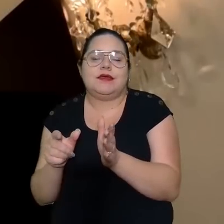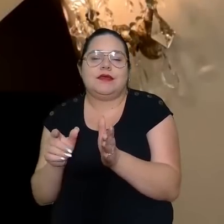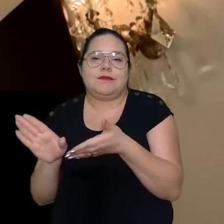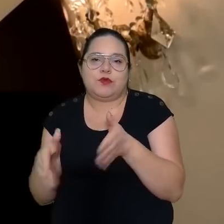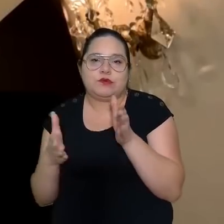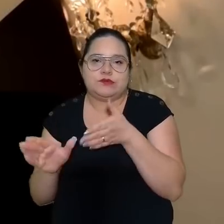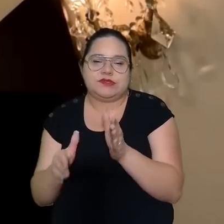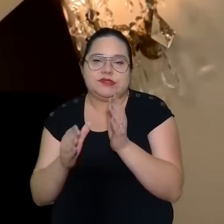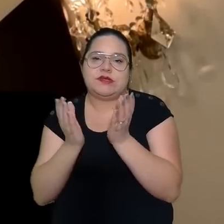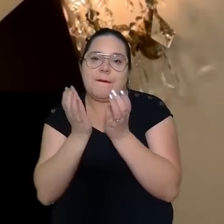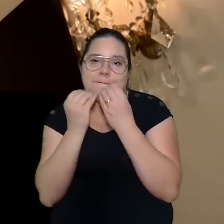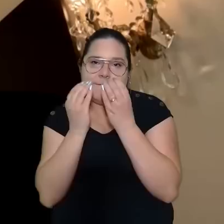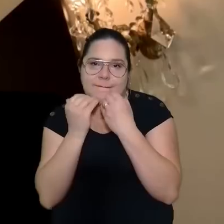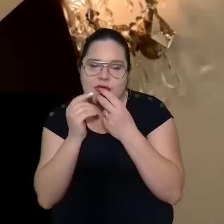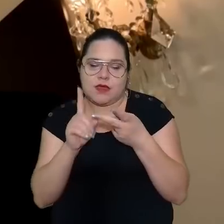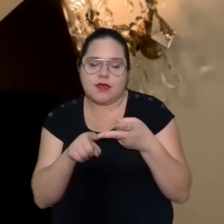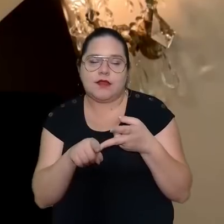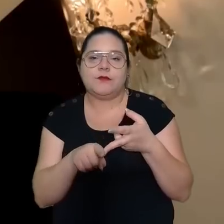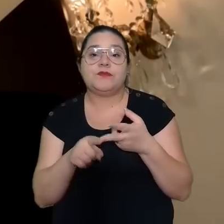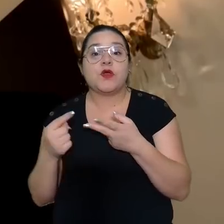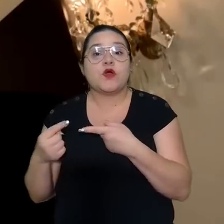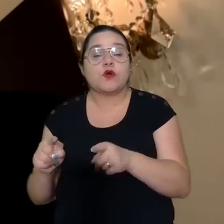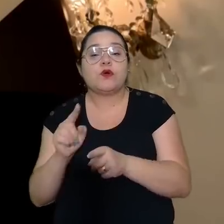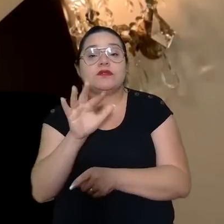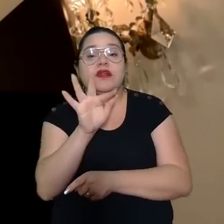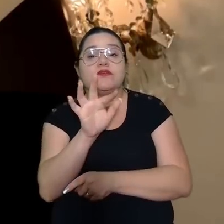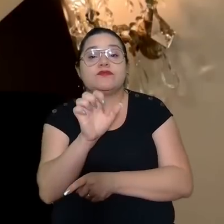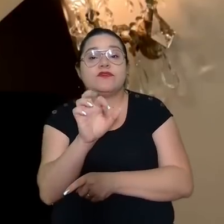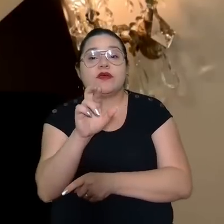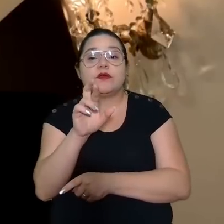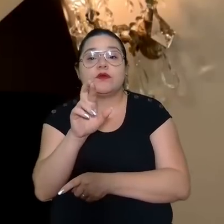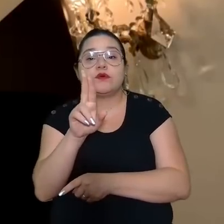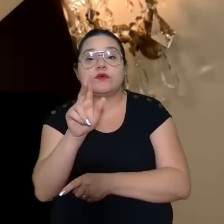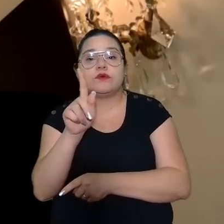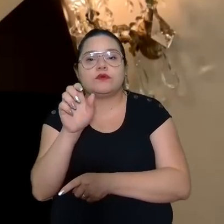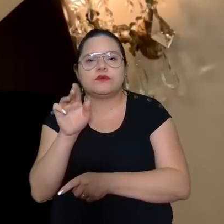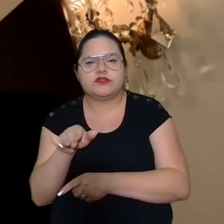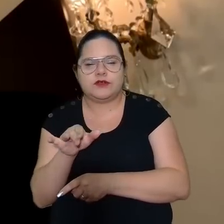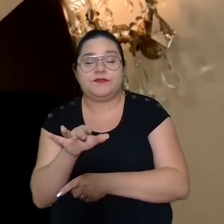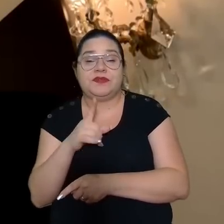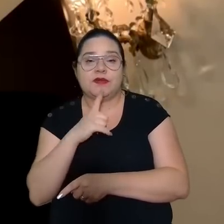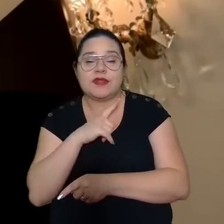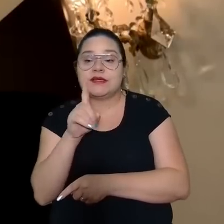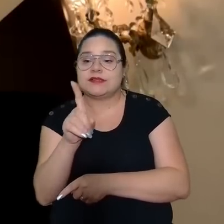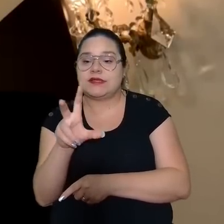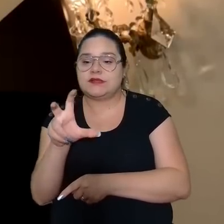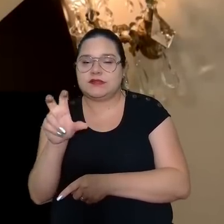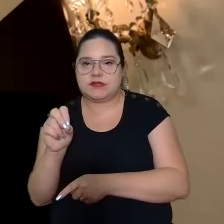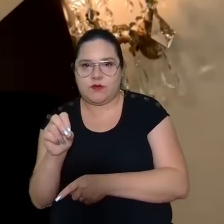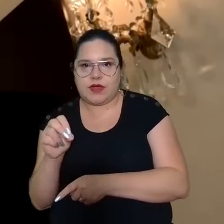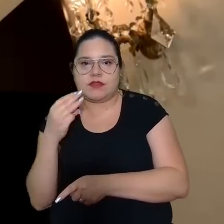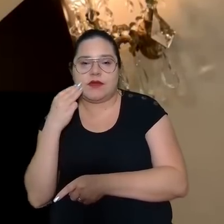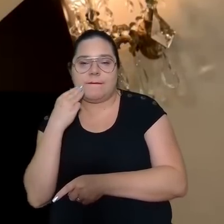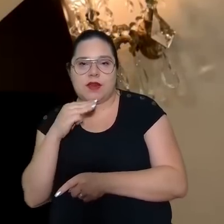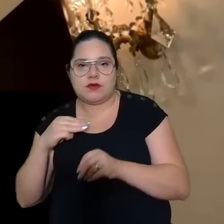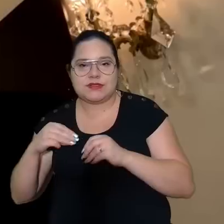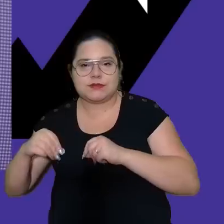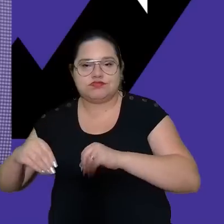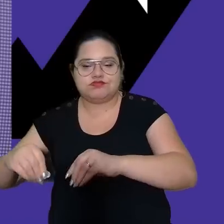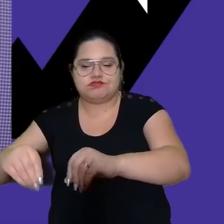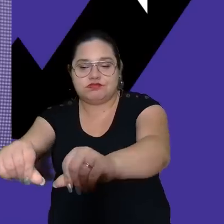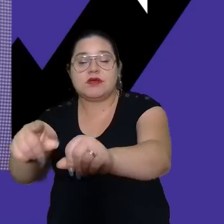contra ferrugem. Resumindo, 180 mil hectares com algum tipo de defensivo